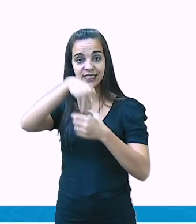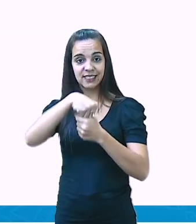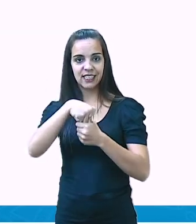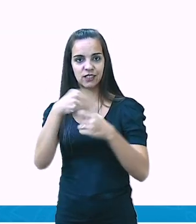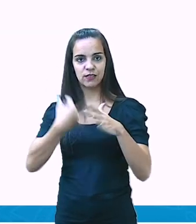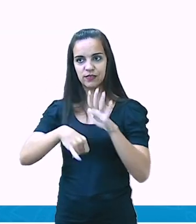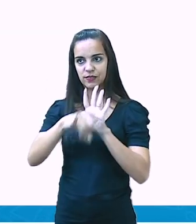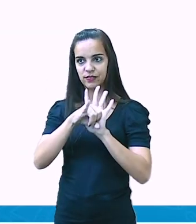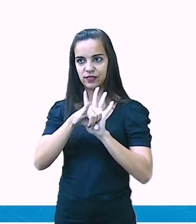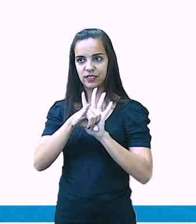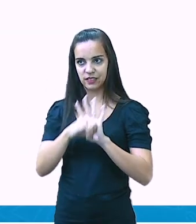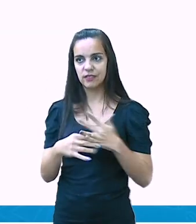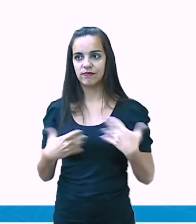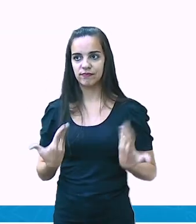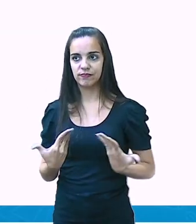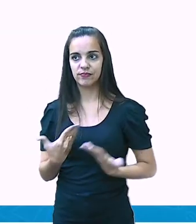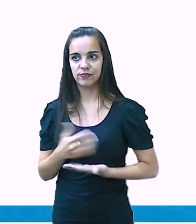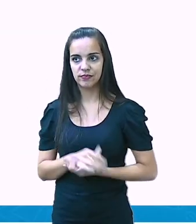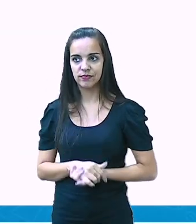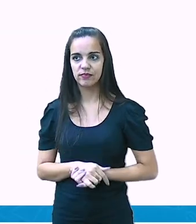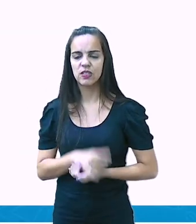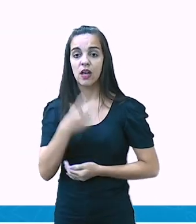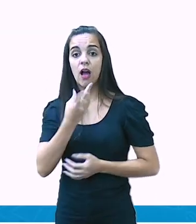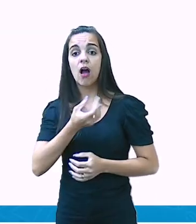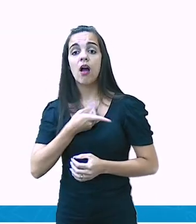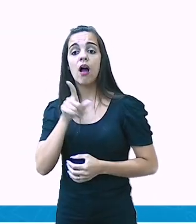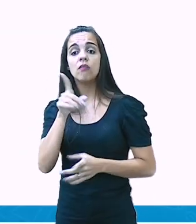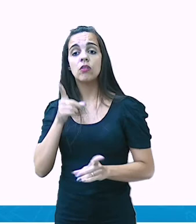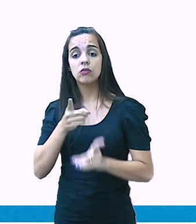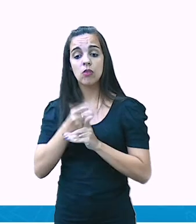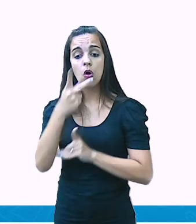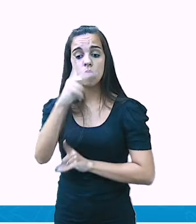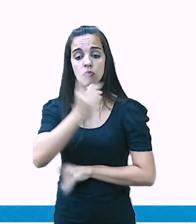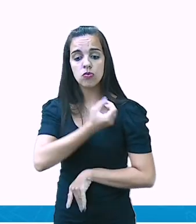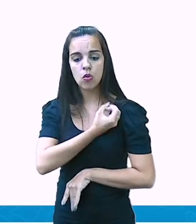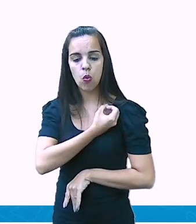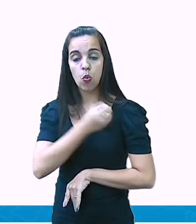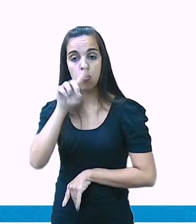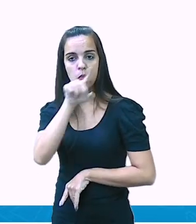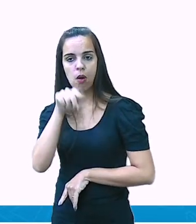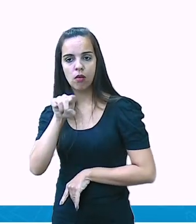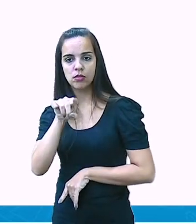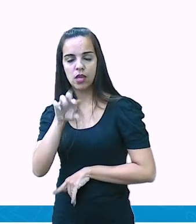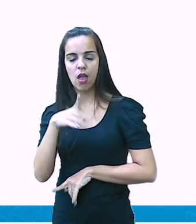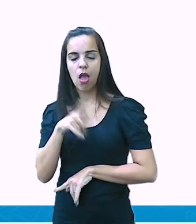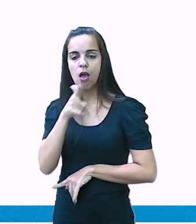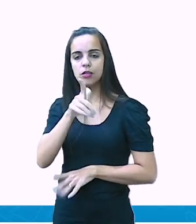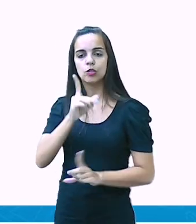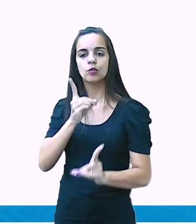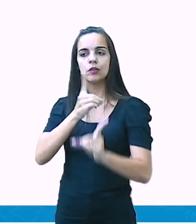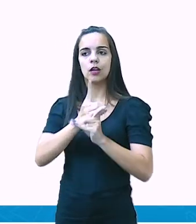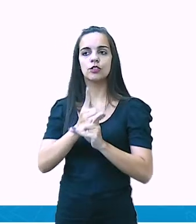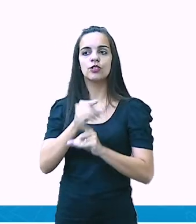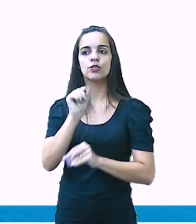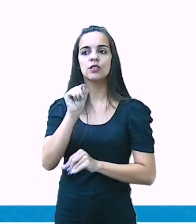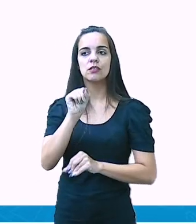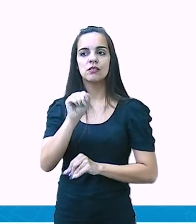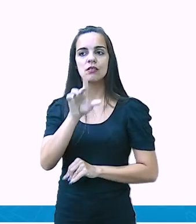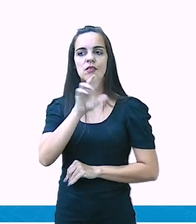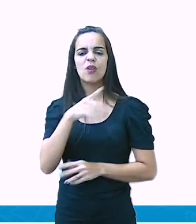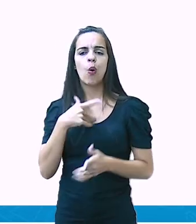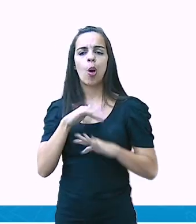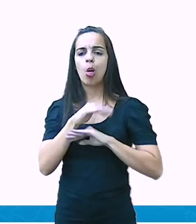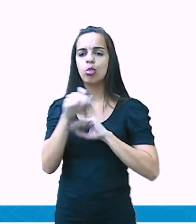identidade ao átomo. É através do seu número atômico que ele é identificado. Não existe nenhum